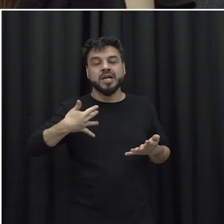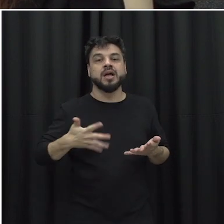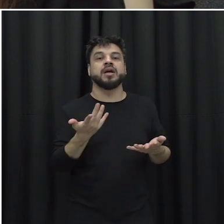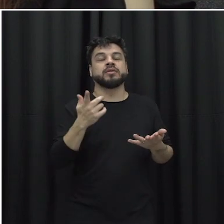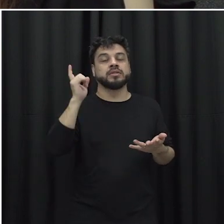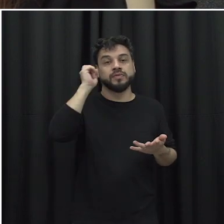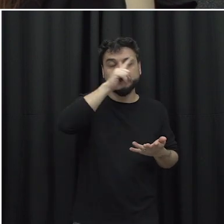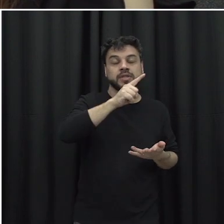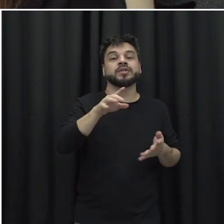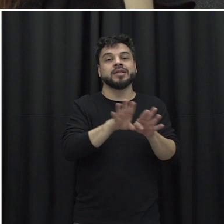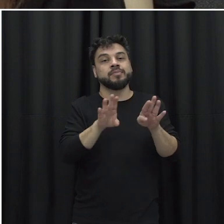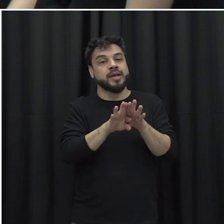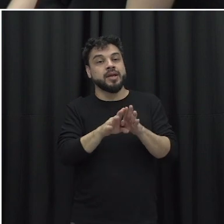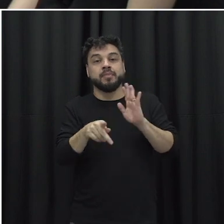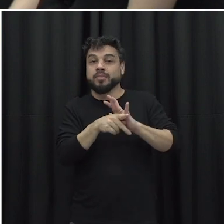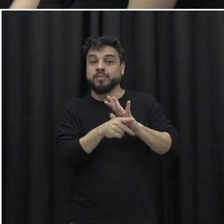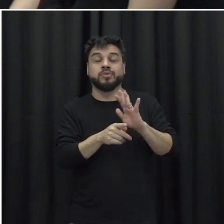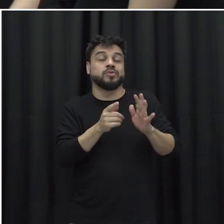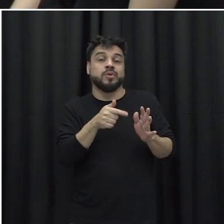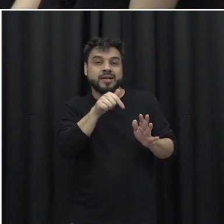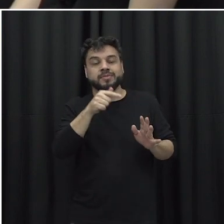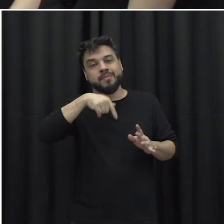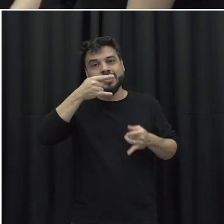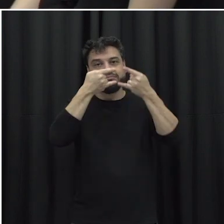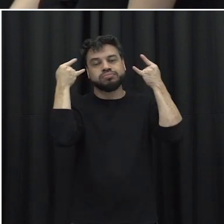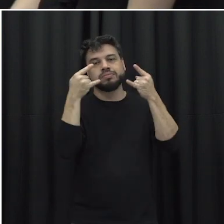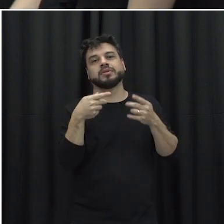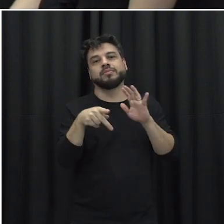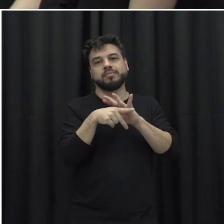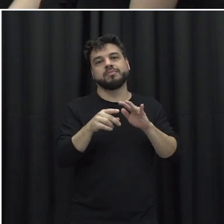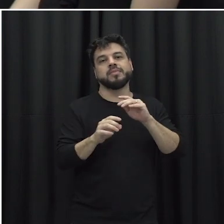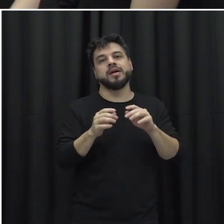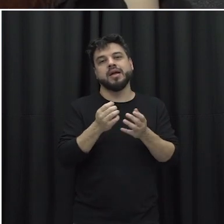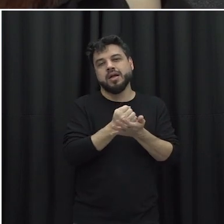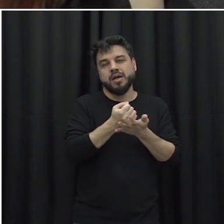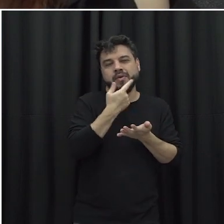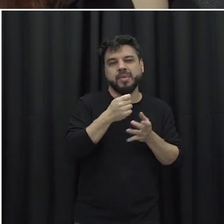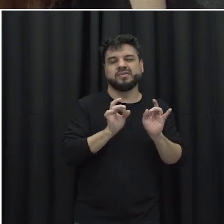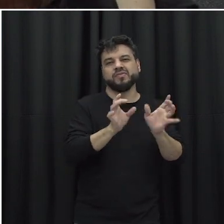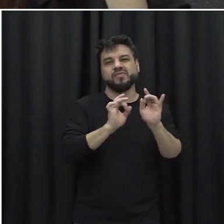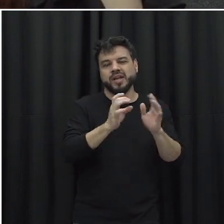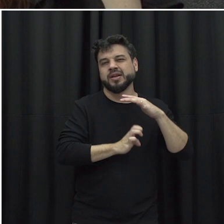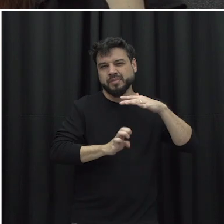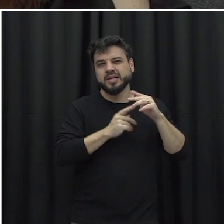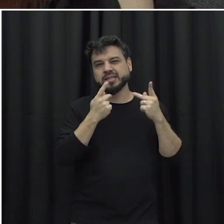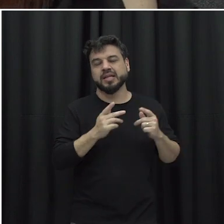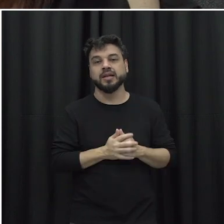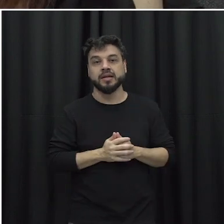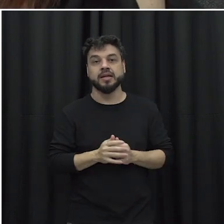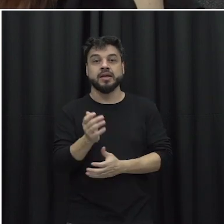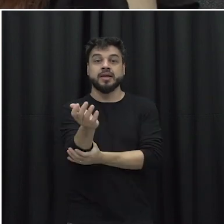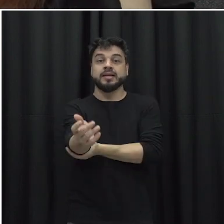própria indústria farmacêutica. Sim, eu acredito que enquanto não houver, assim, de fato, uma mobilização para